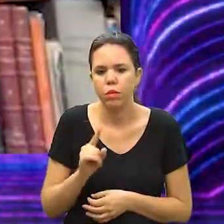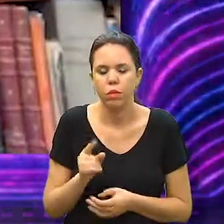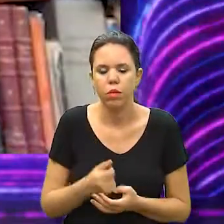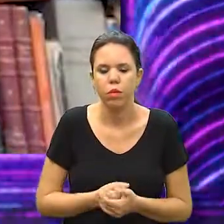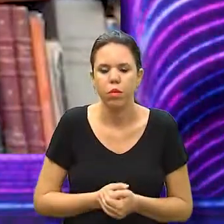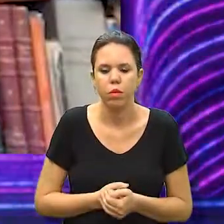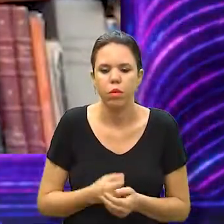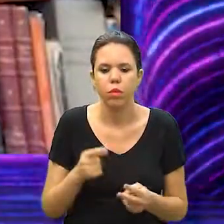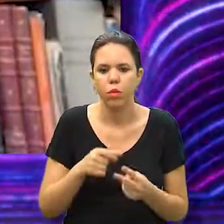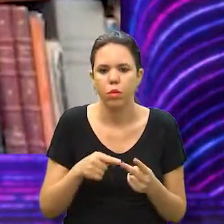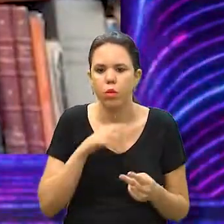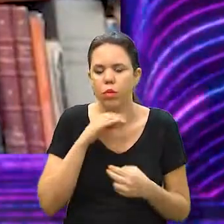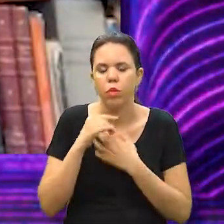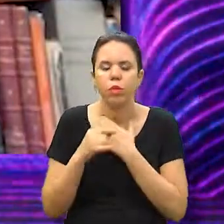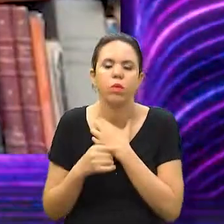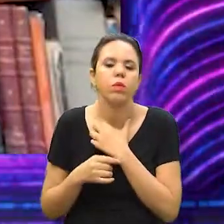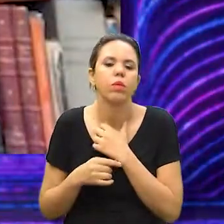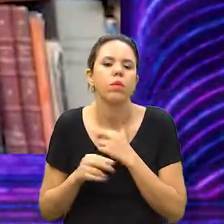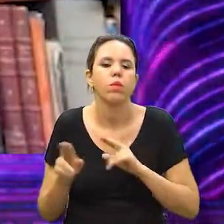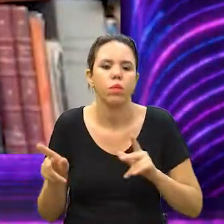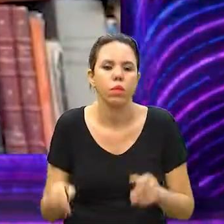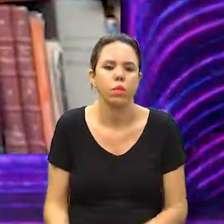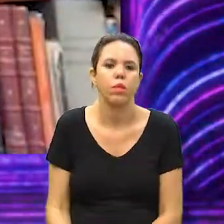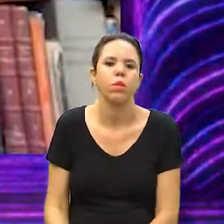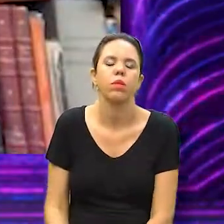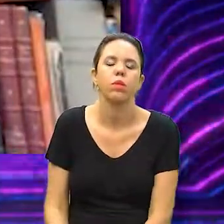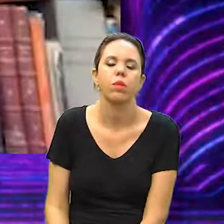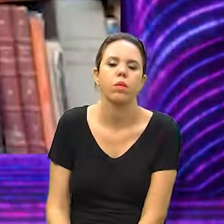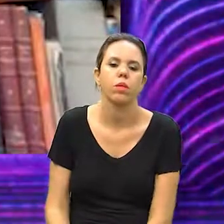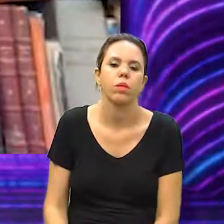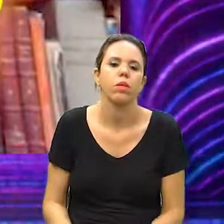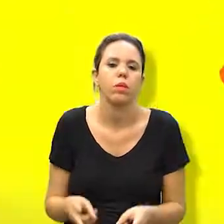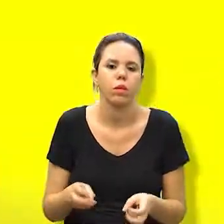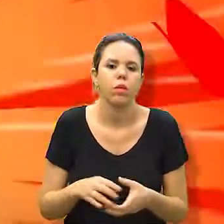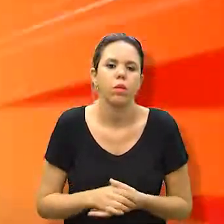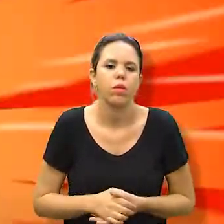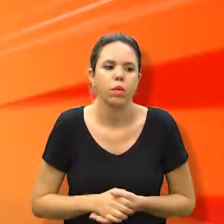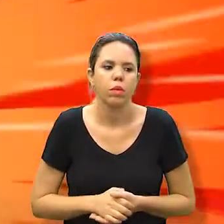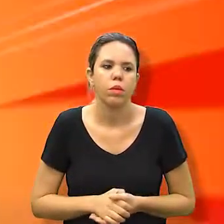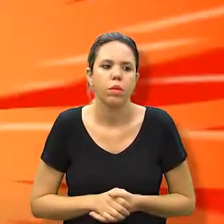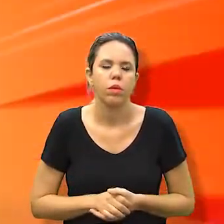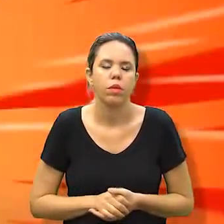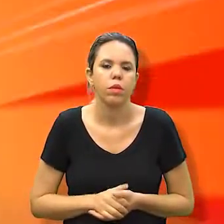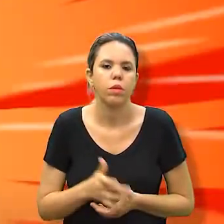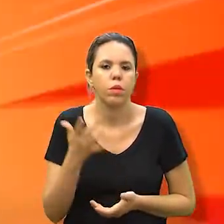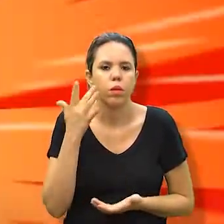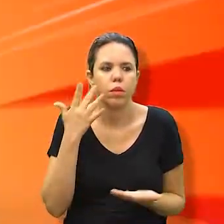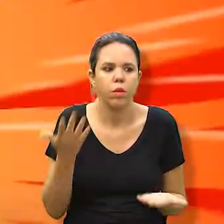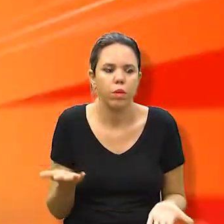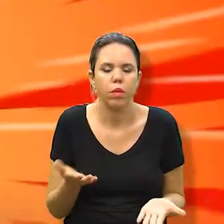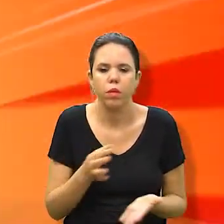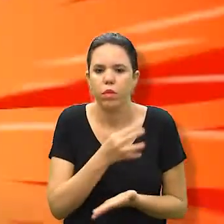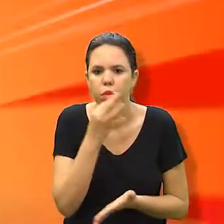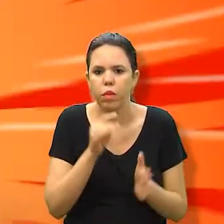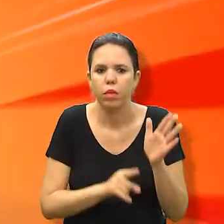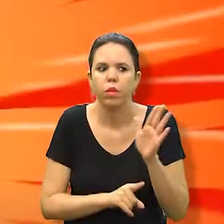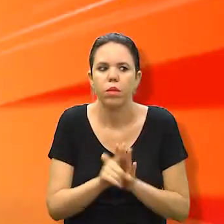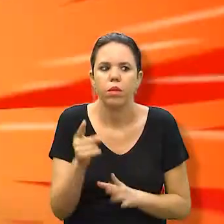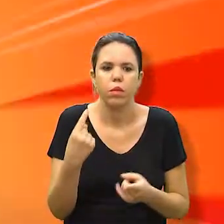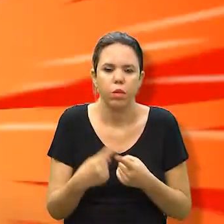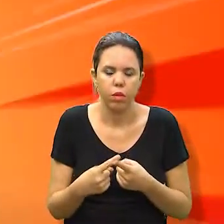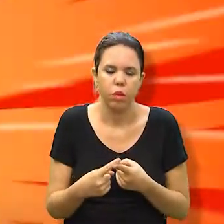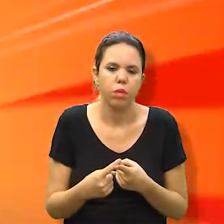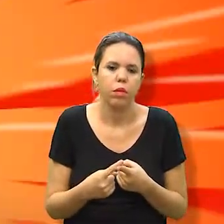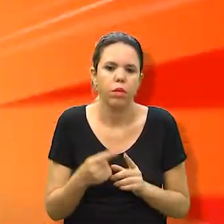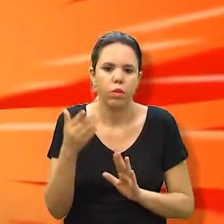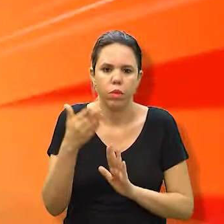ou ruim, são boas ou ruins, mas elas são diferentes, são outra percepção. Então, eu acho que é uma ótima pergunta porque